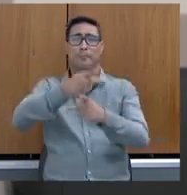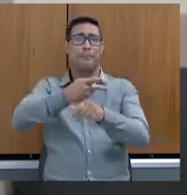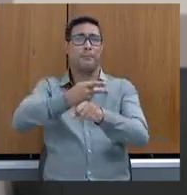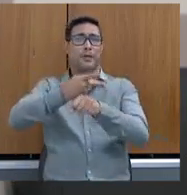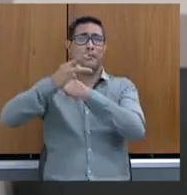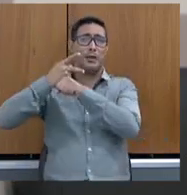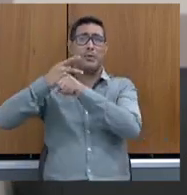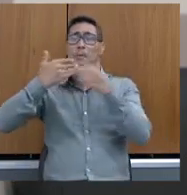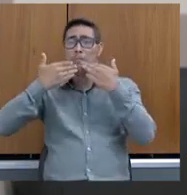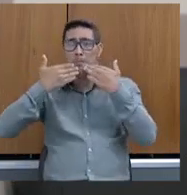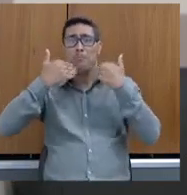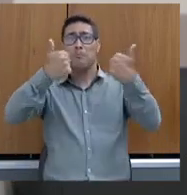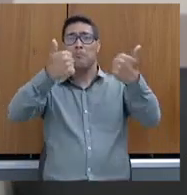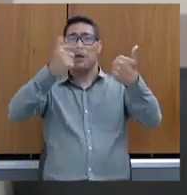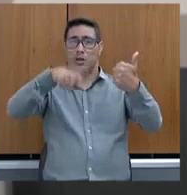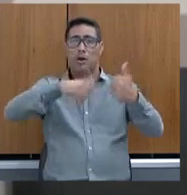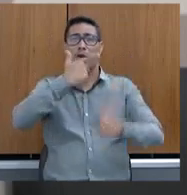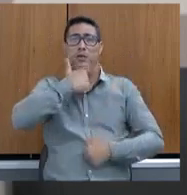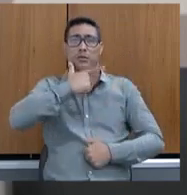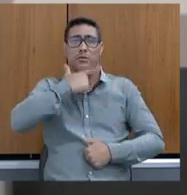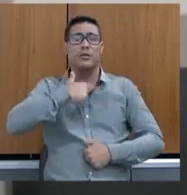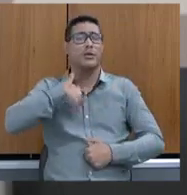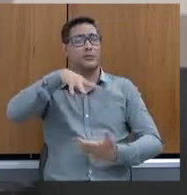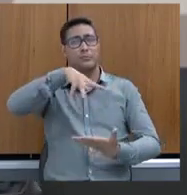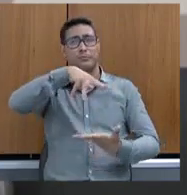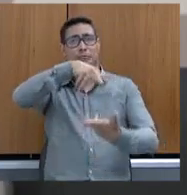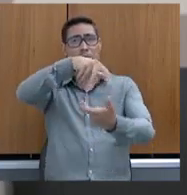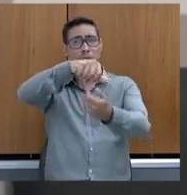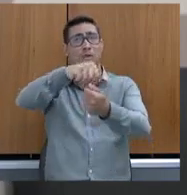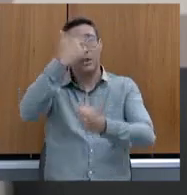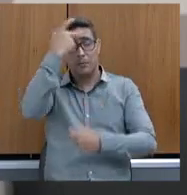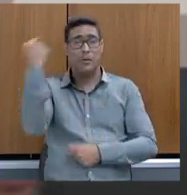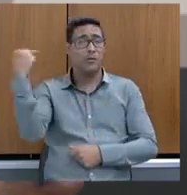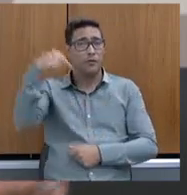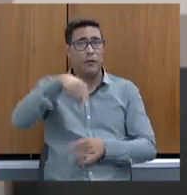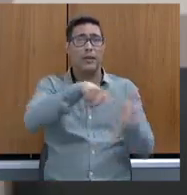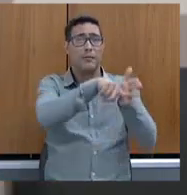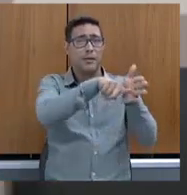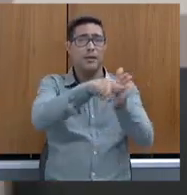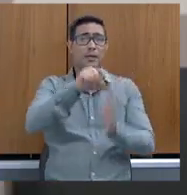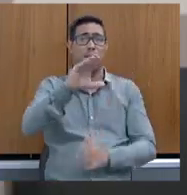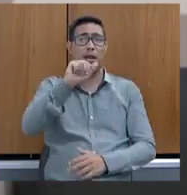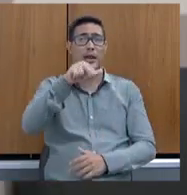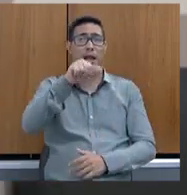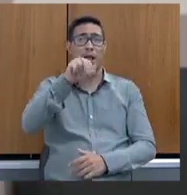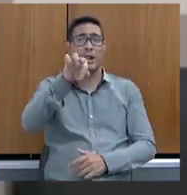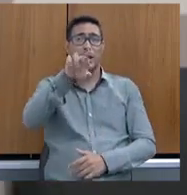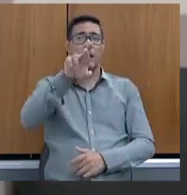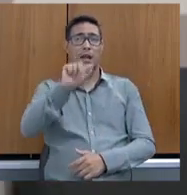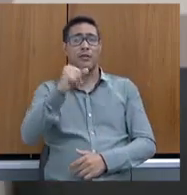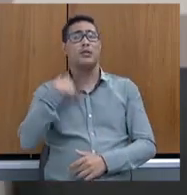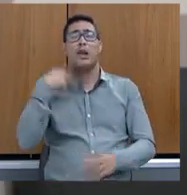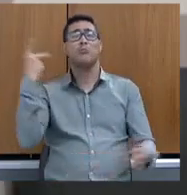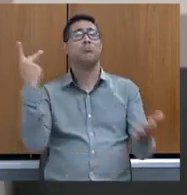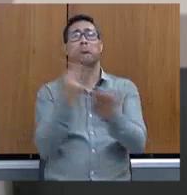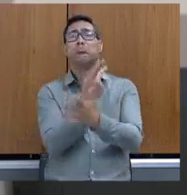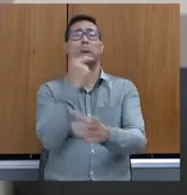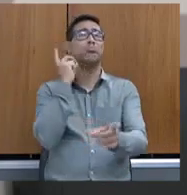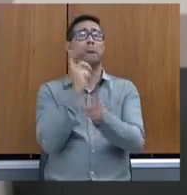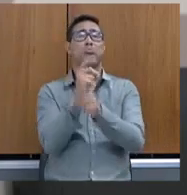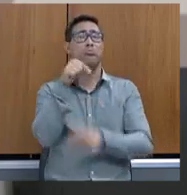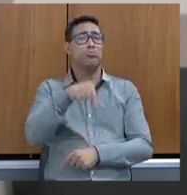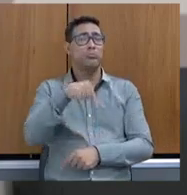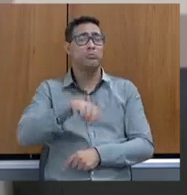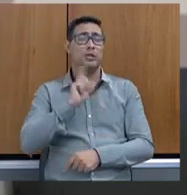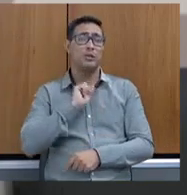aqueles do mundo e as pessoas vêm aqui sobretudo e vão pesquisar a Canastra e outros lugares para ver o que que tá acontecendo em Minas Gerais com